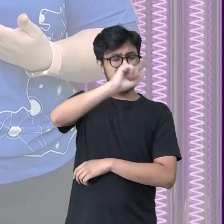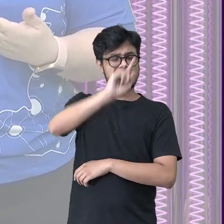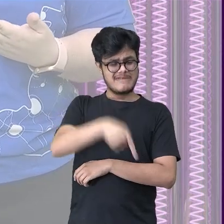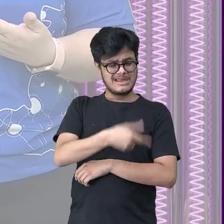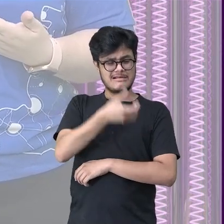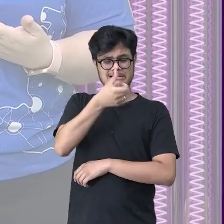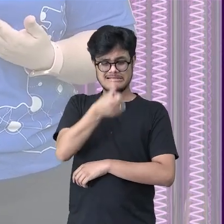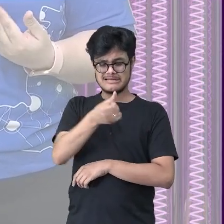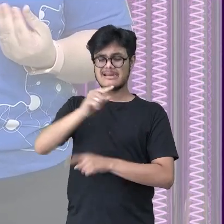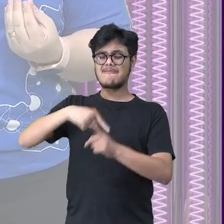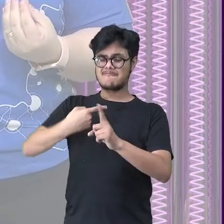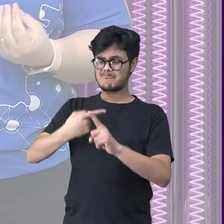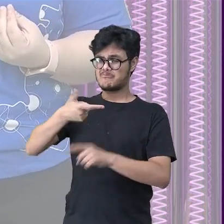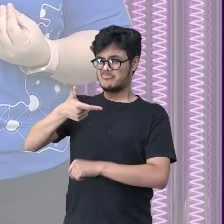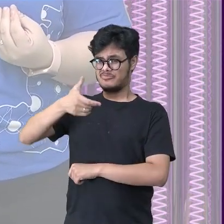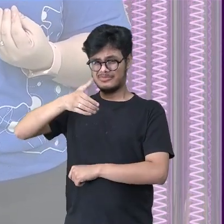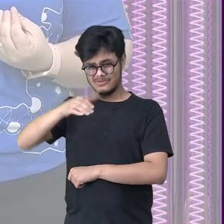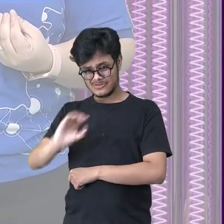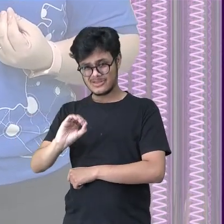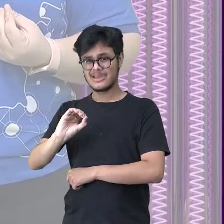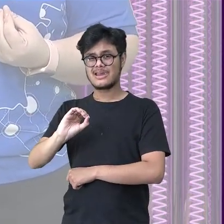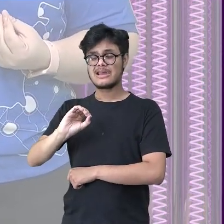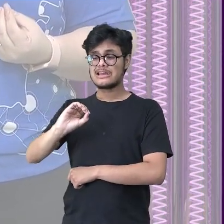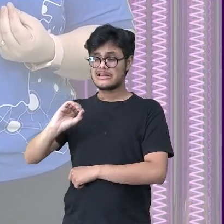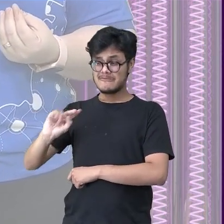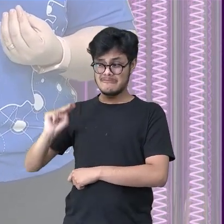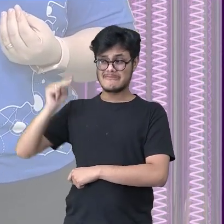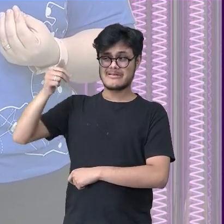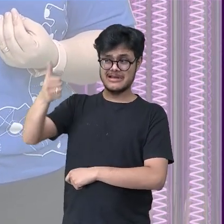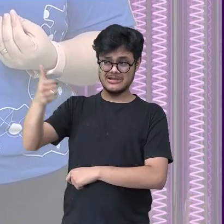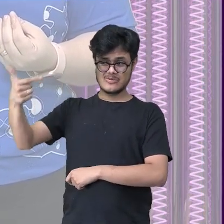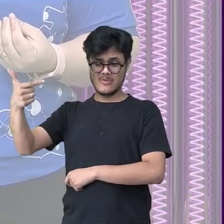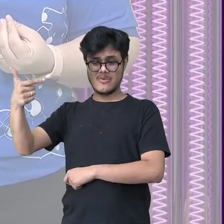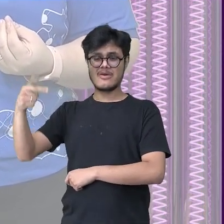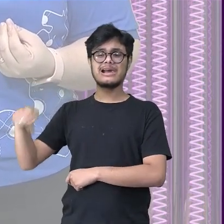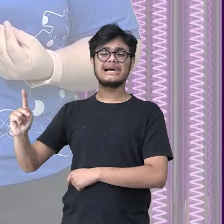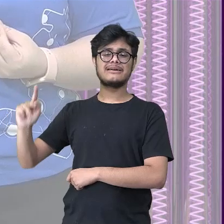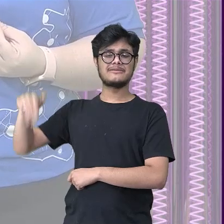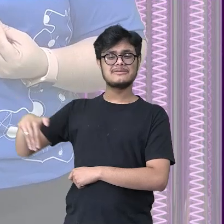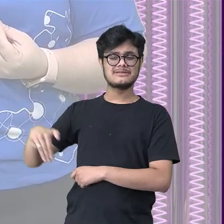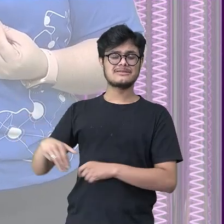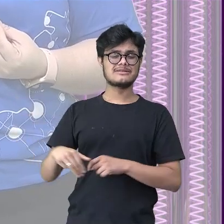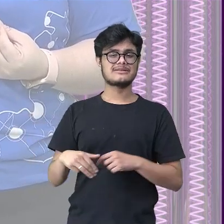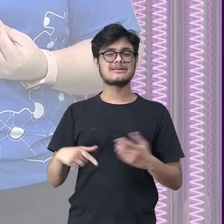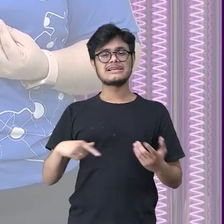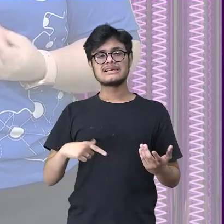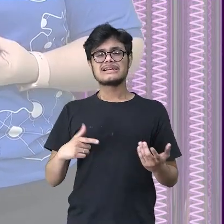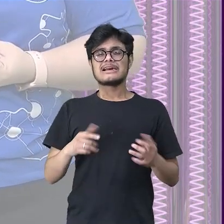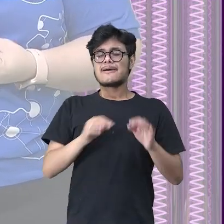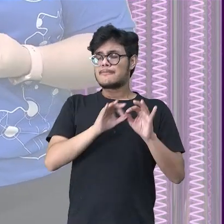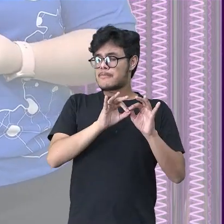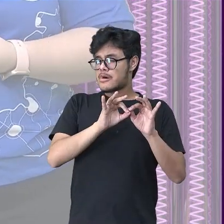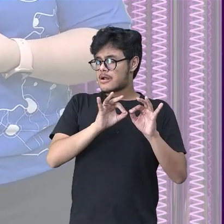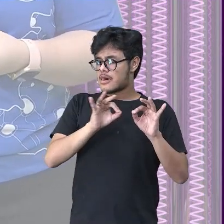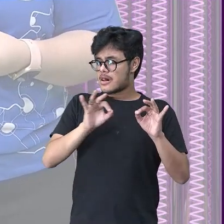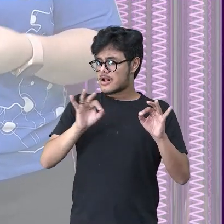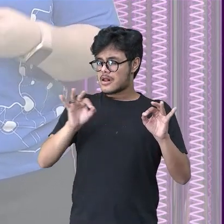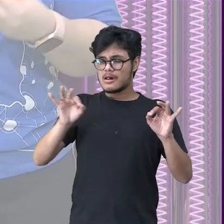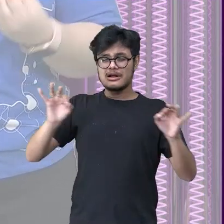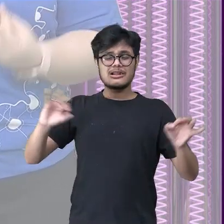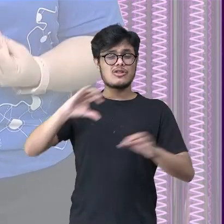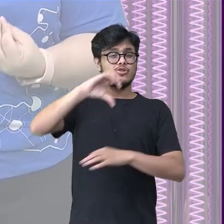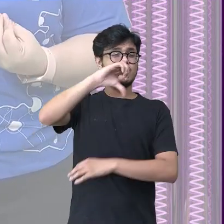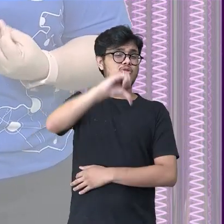9,6 vezes 10 elevado a 12, se a gente fosse escrever, ia dar aí 9 trilhões e